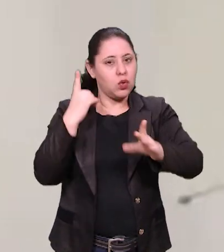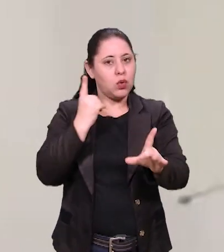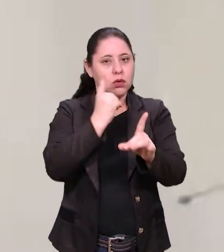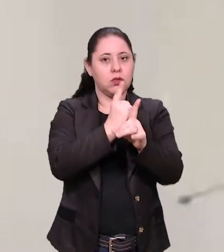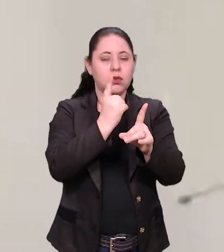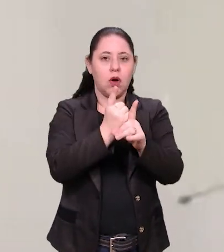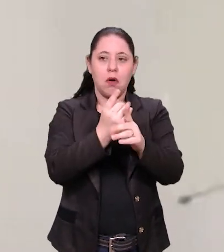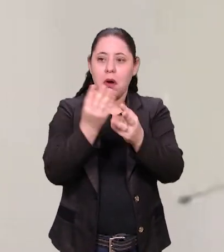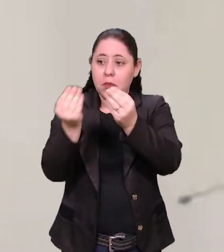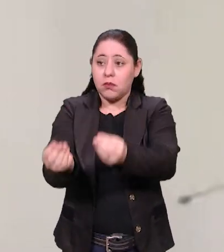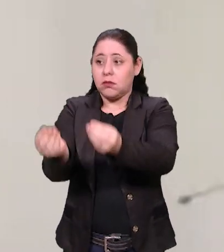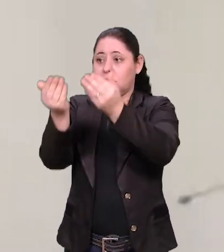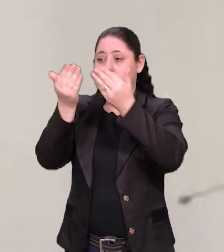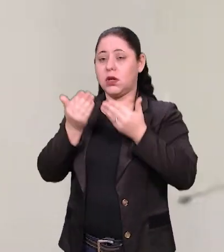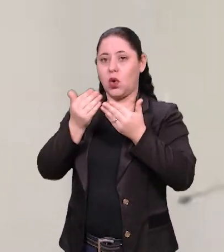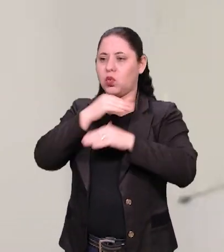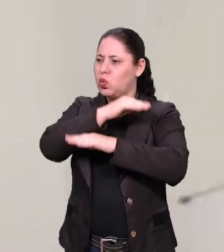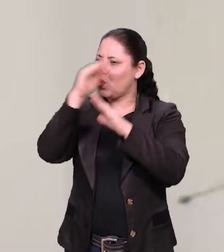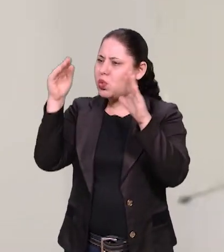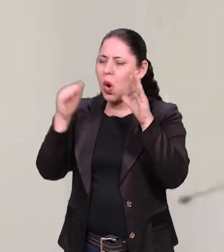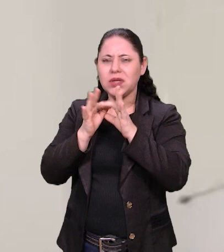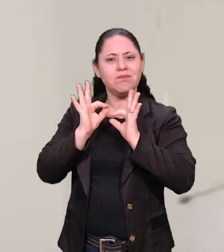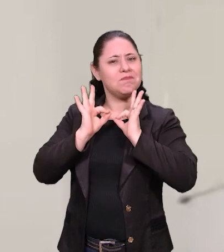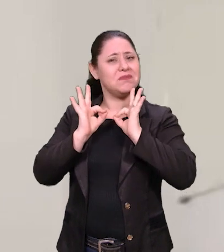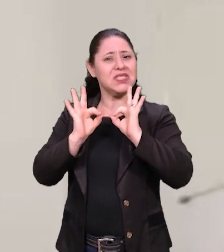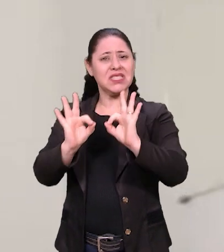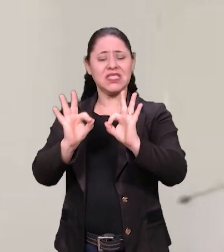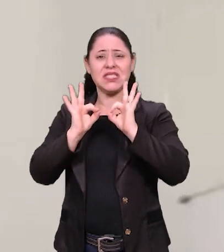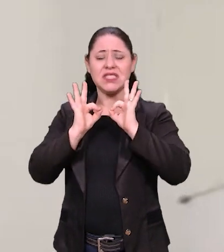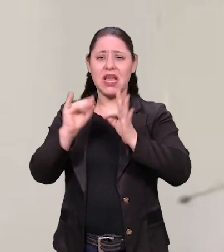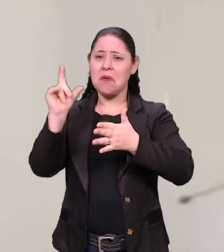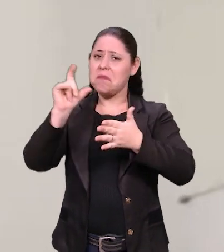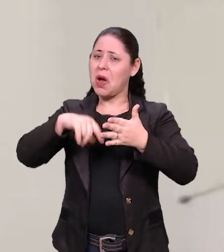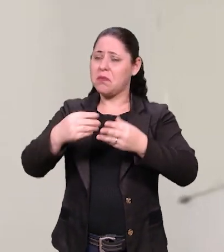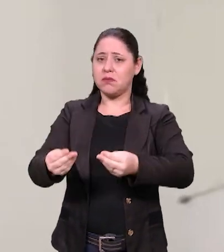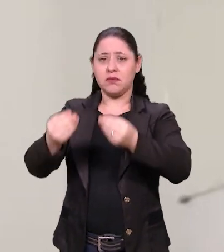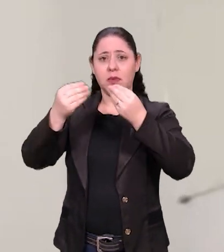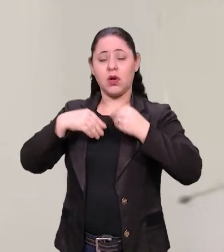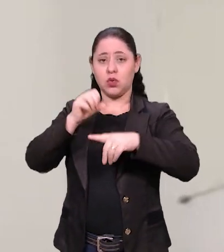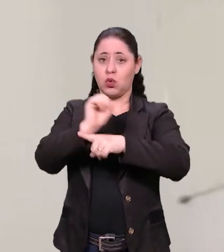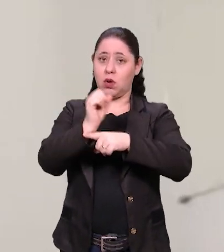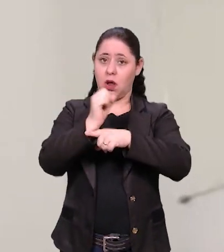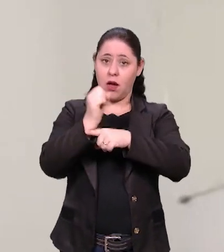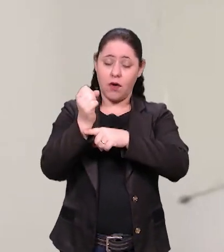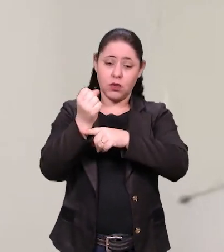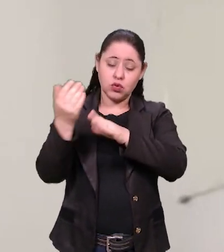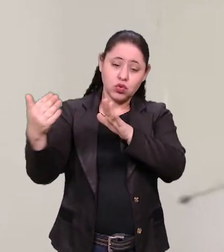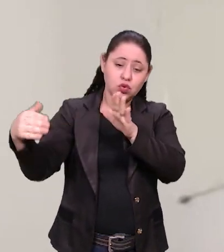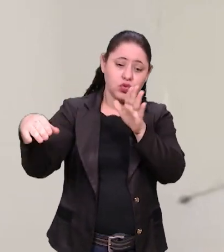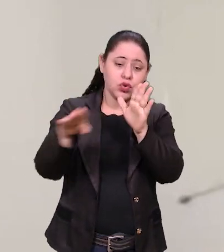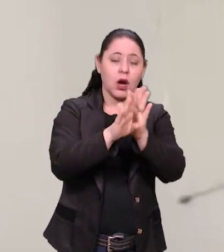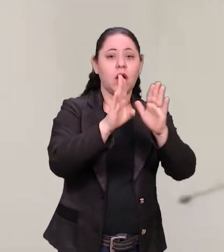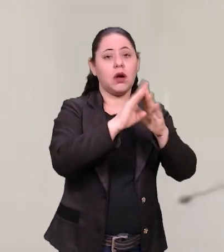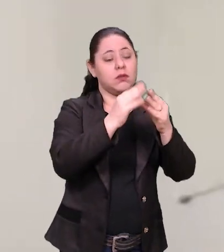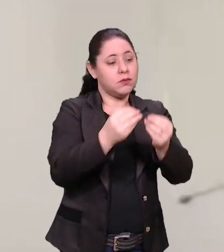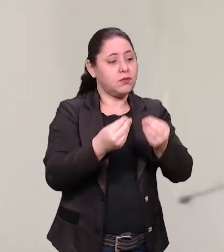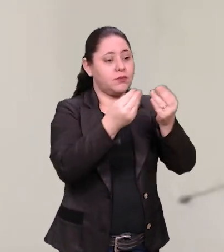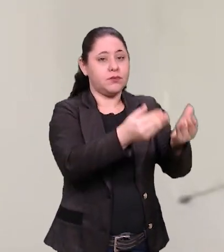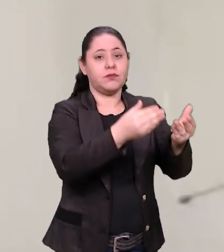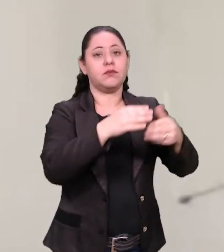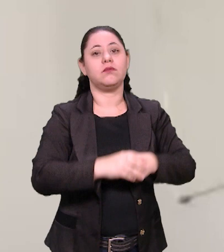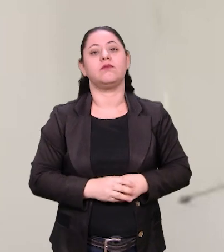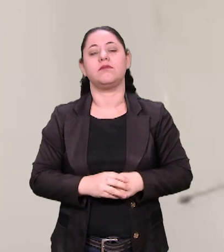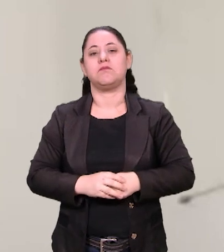todos os documentos, cartão, dinheiro, tudo, devolveu o motorista e ele veio me trazer até a minha casa. Então, foi a lei do retorno, né? Então,